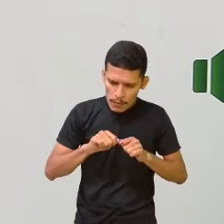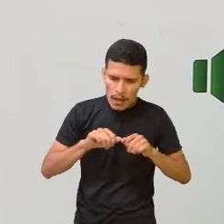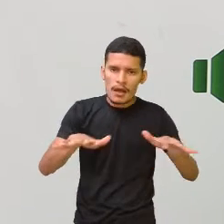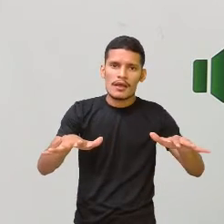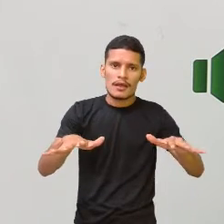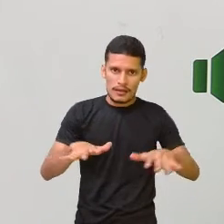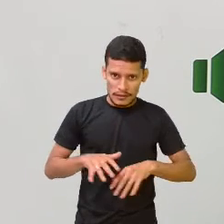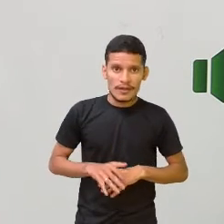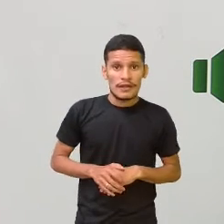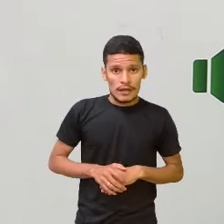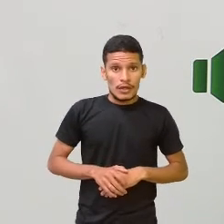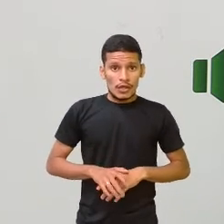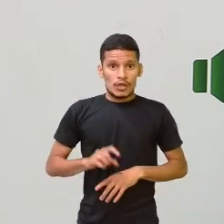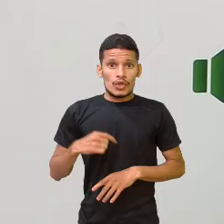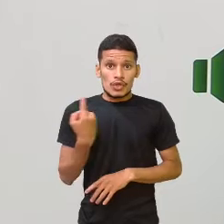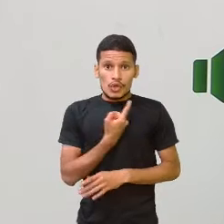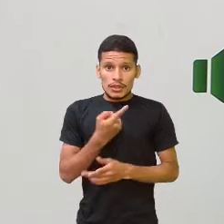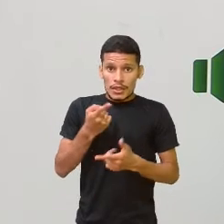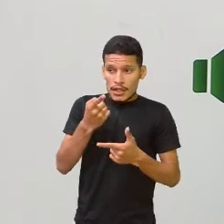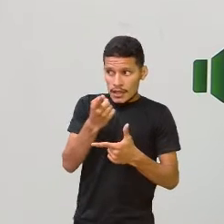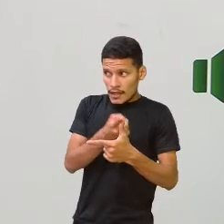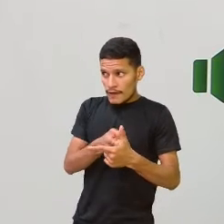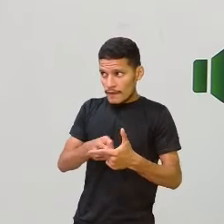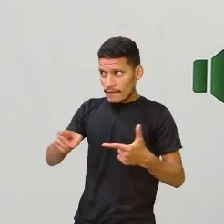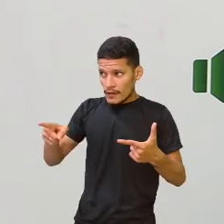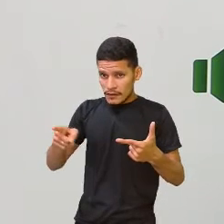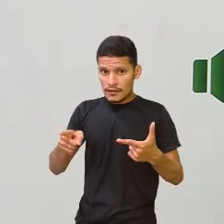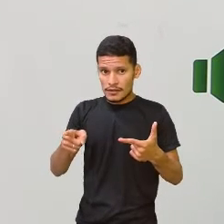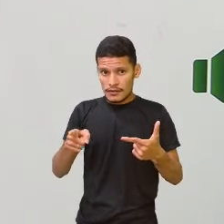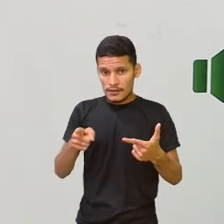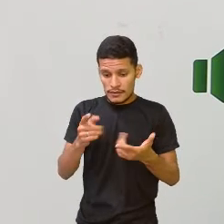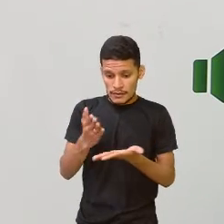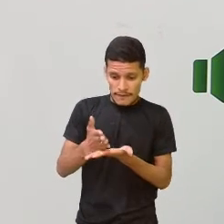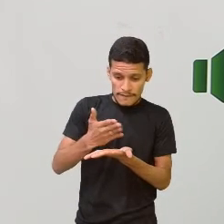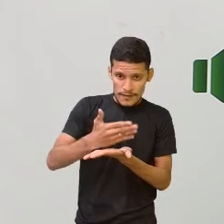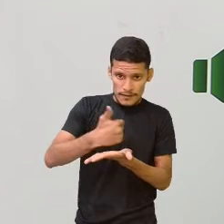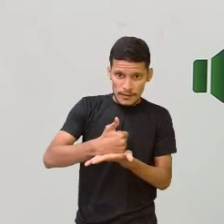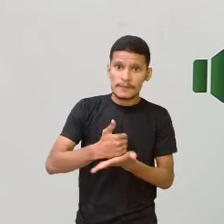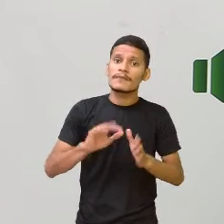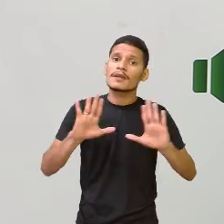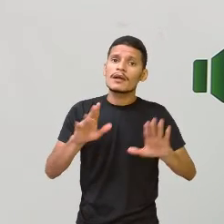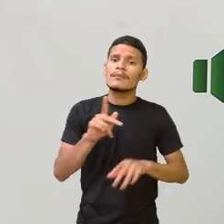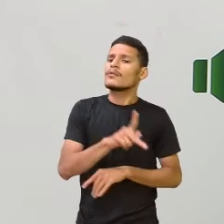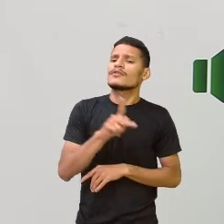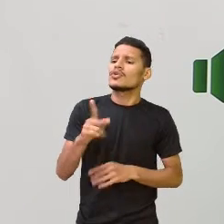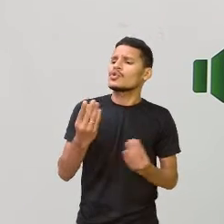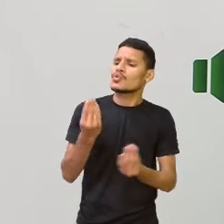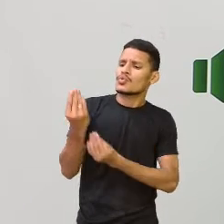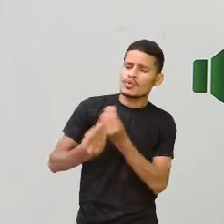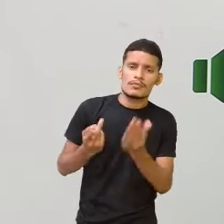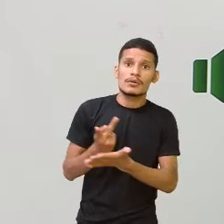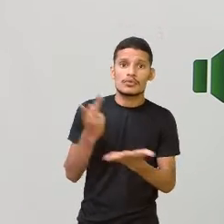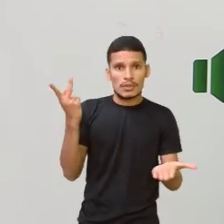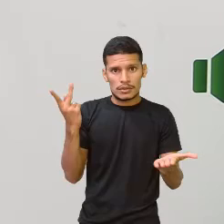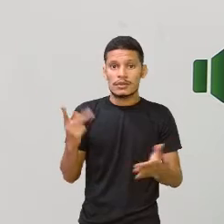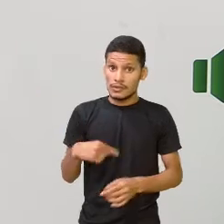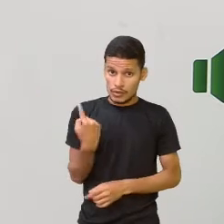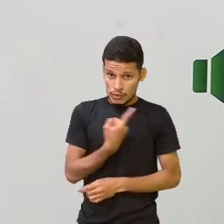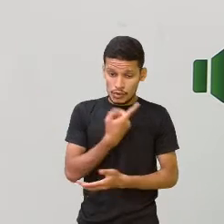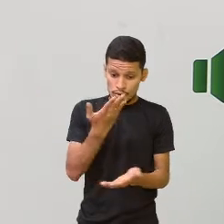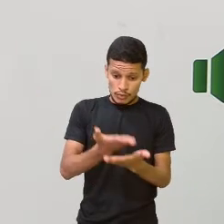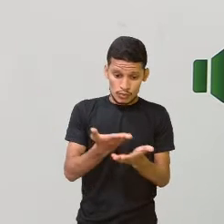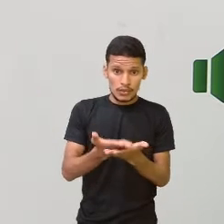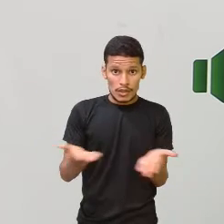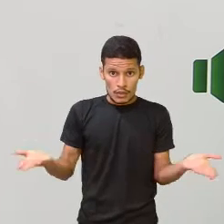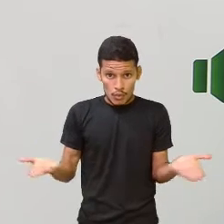a gente divide. Professora, e como isso acontece? A gente vai trabalhar e